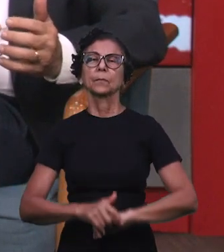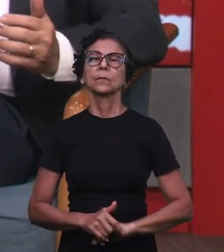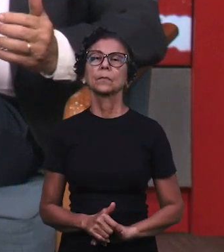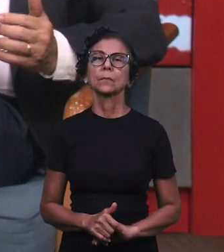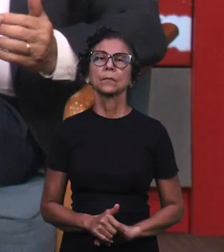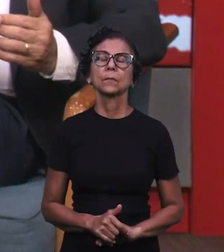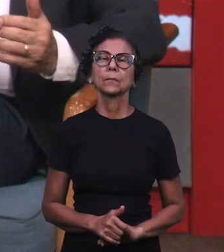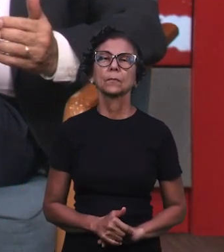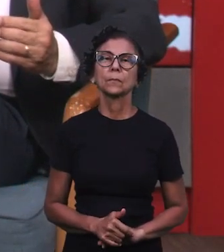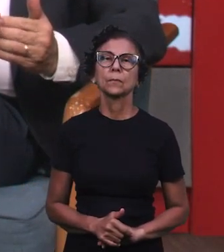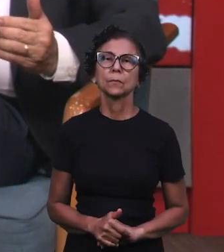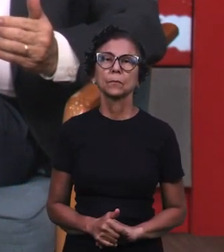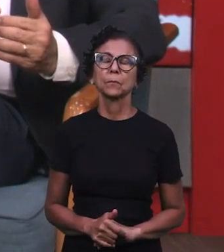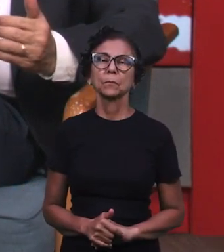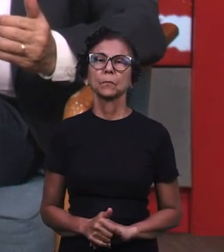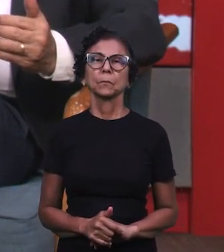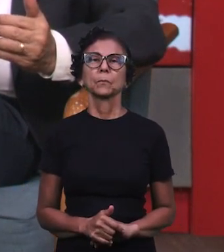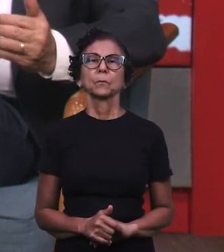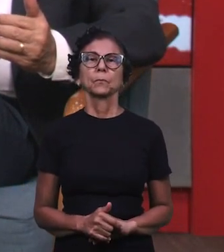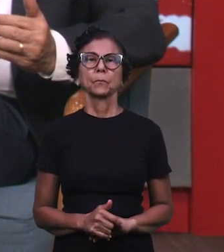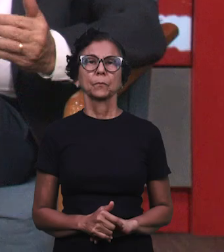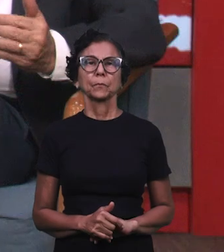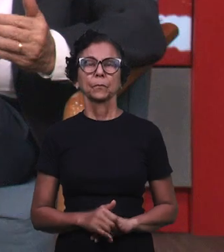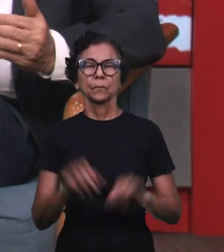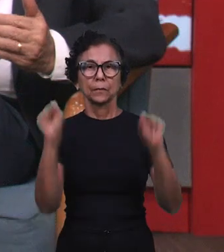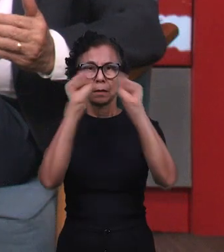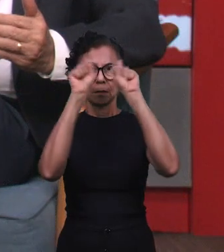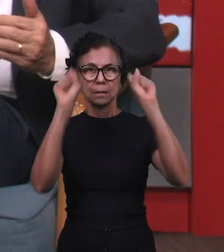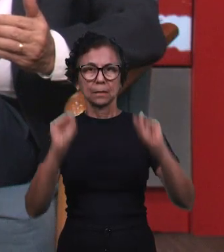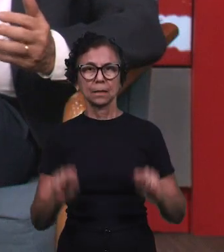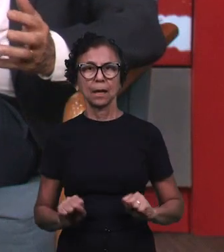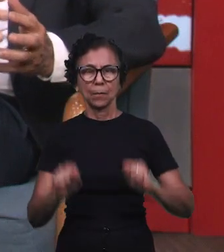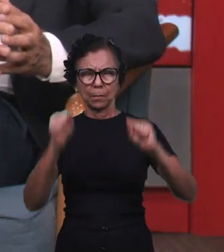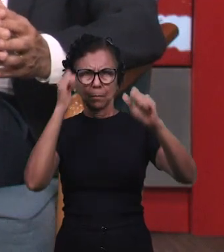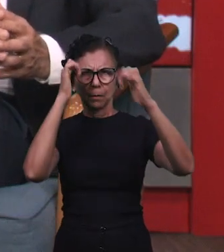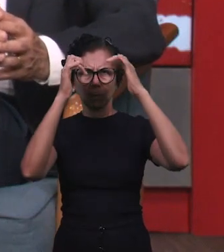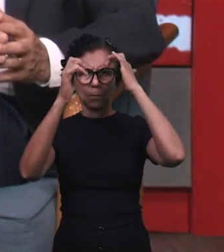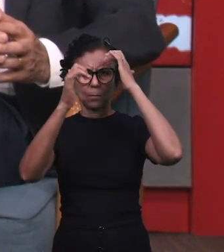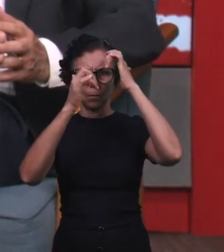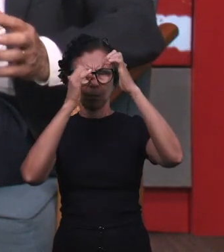Então, à medida que esse sistema nervoso vai amadurecendo,